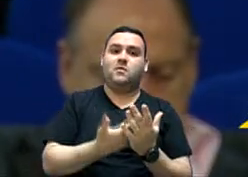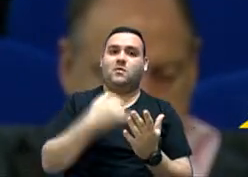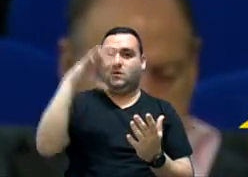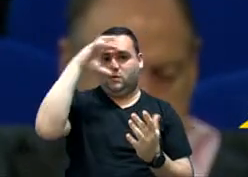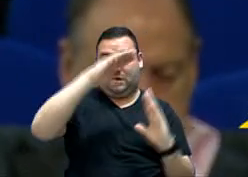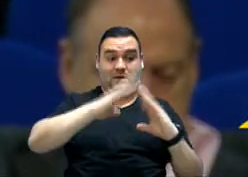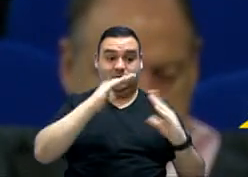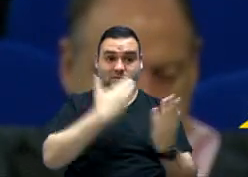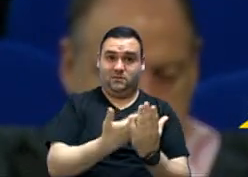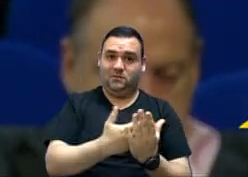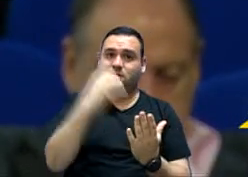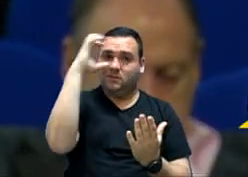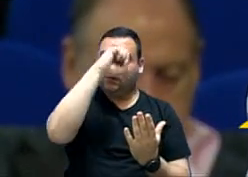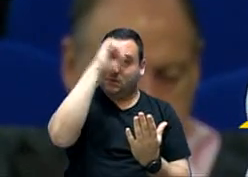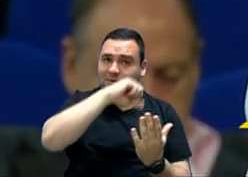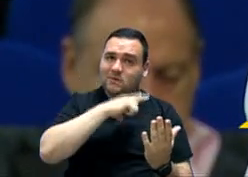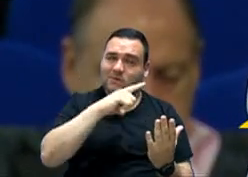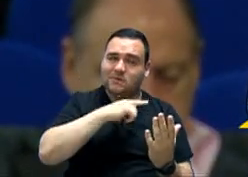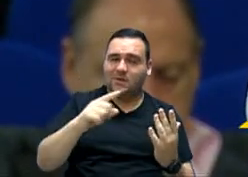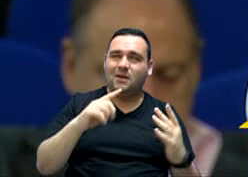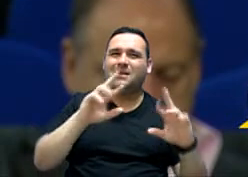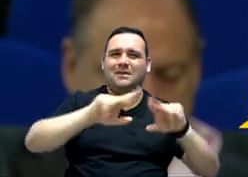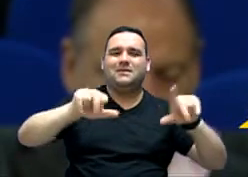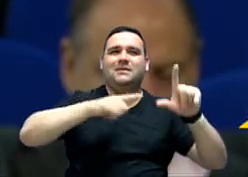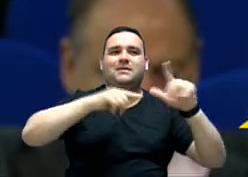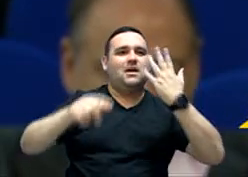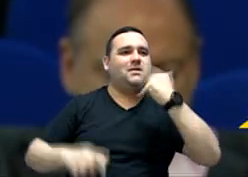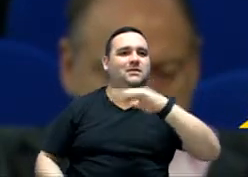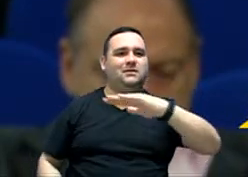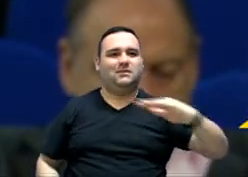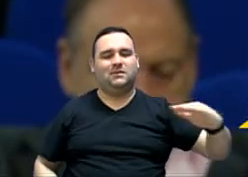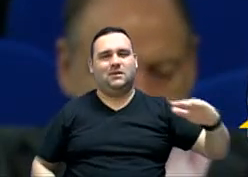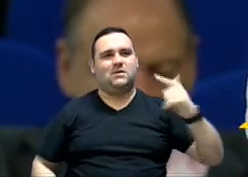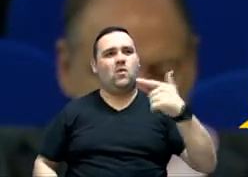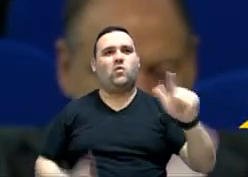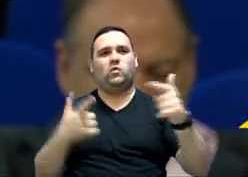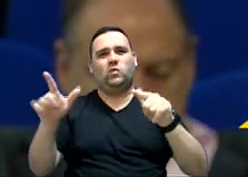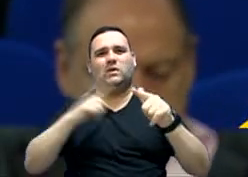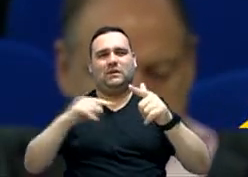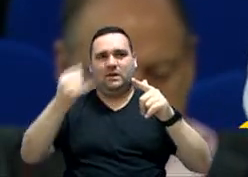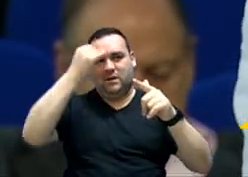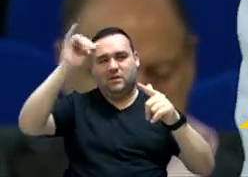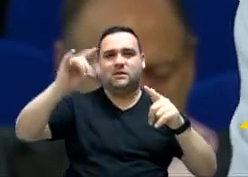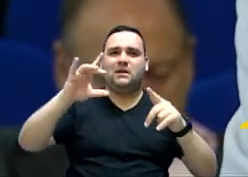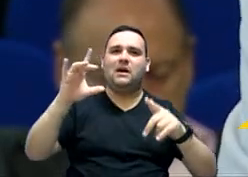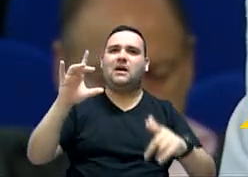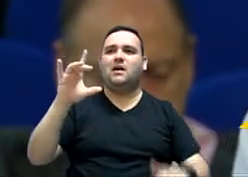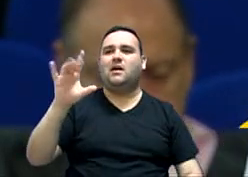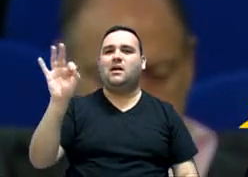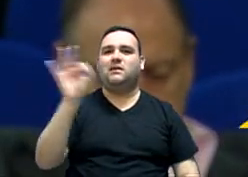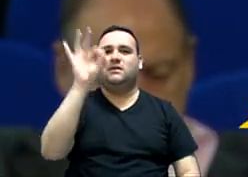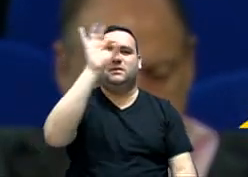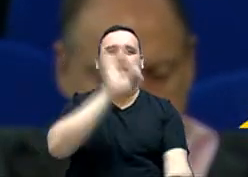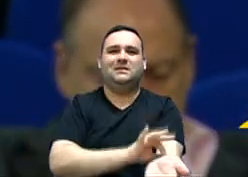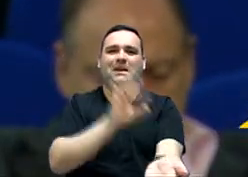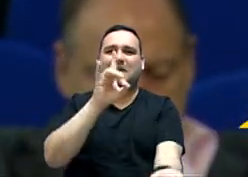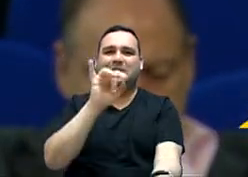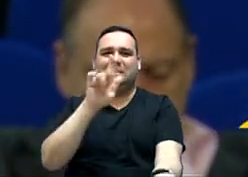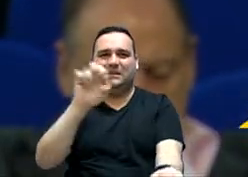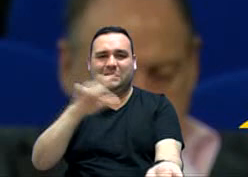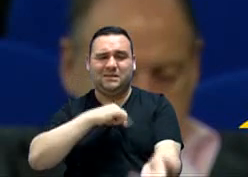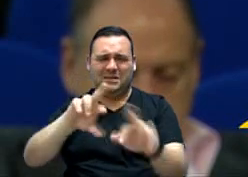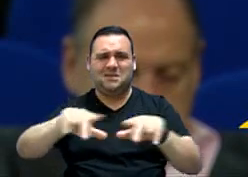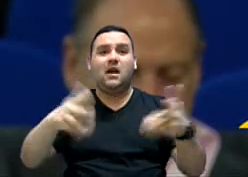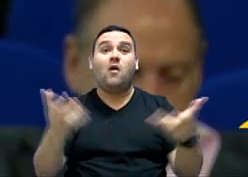escolas. Tantas outras campanhas se fazem com as crianças, desde prevenção à dengue e outras coisas, porque não essa que é